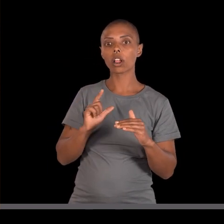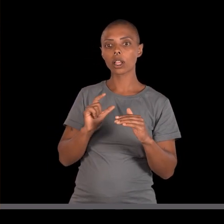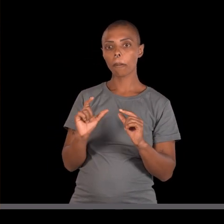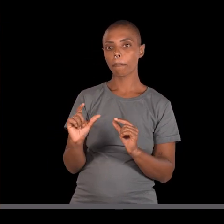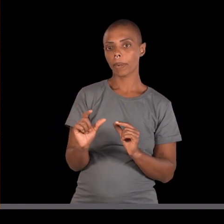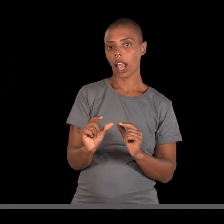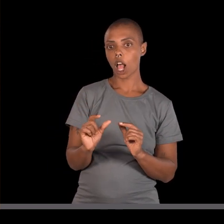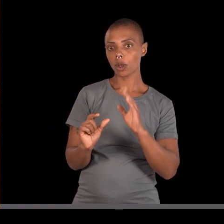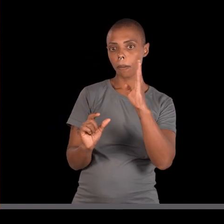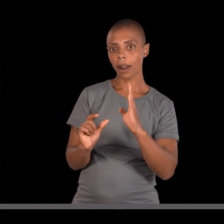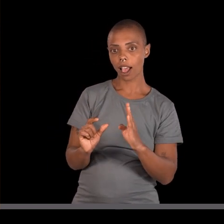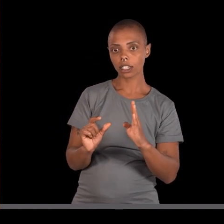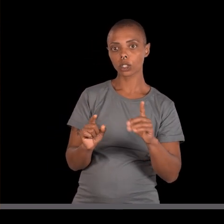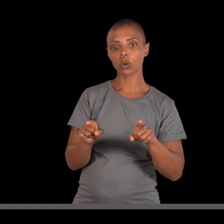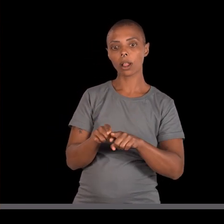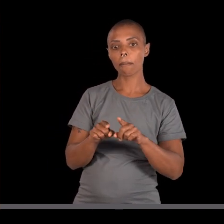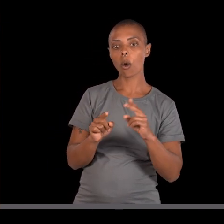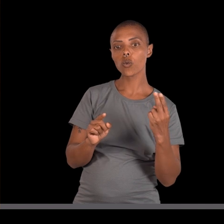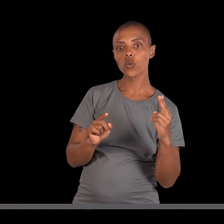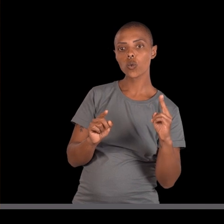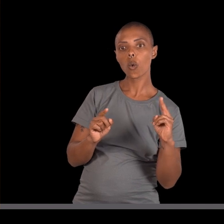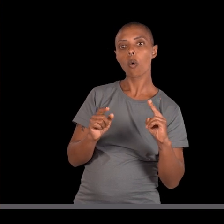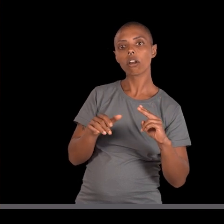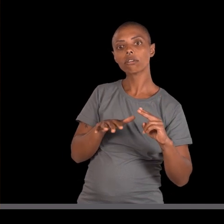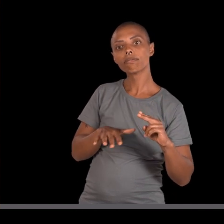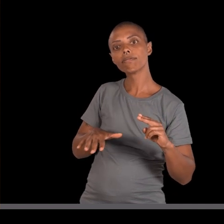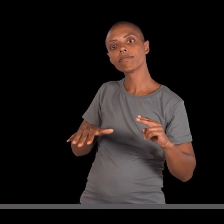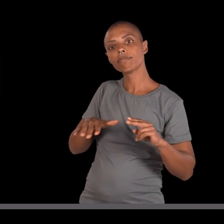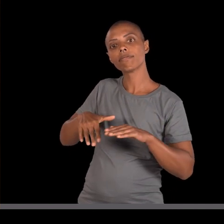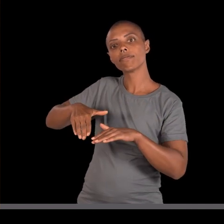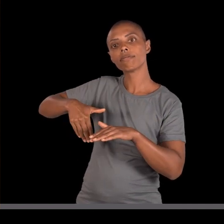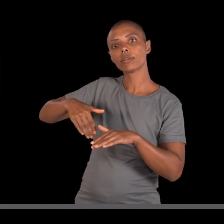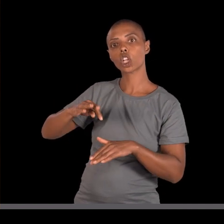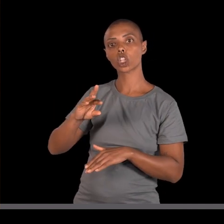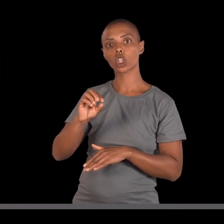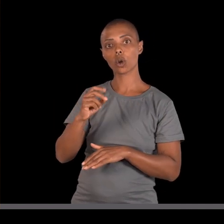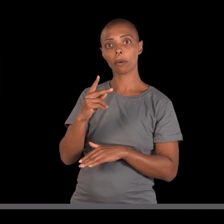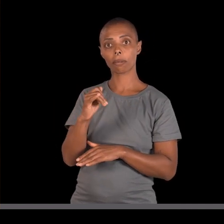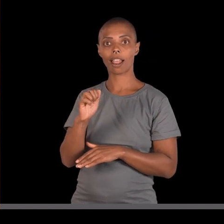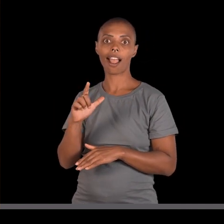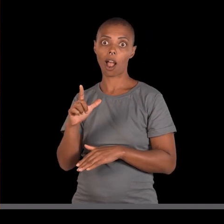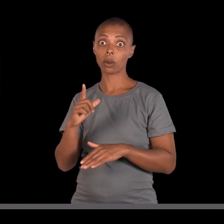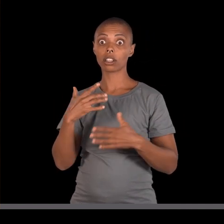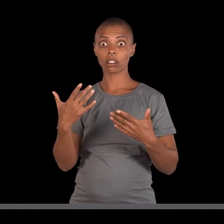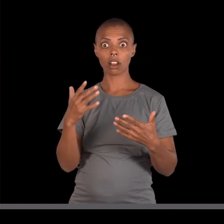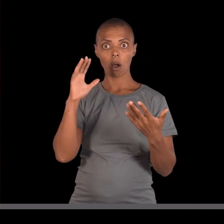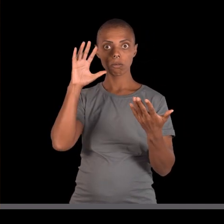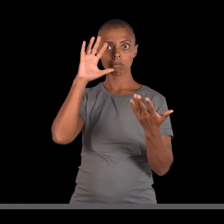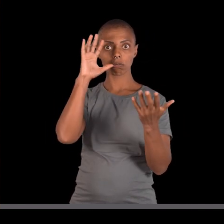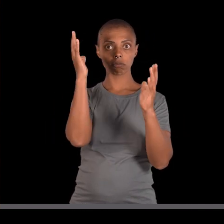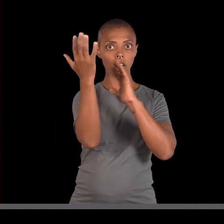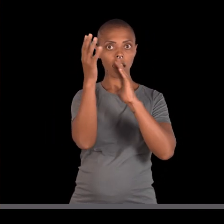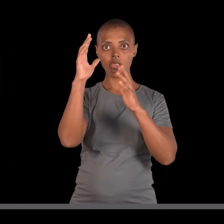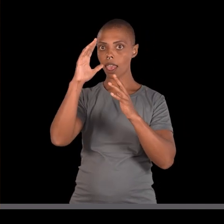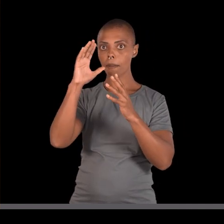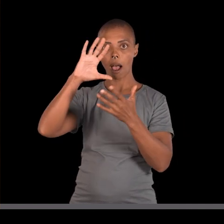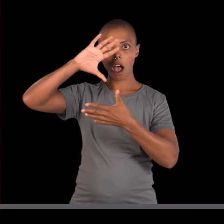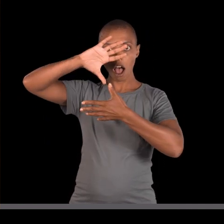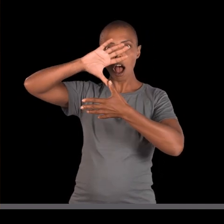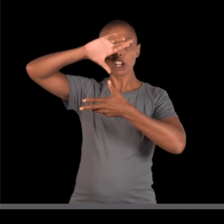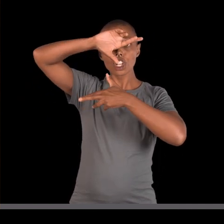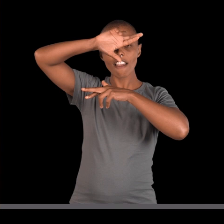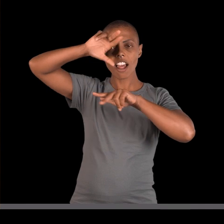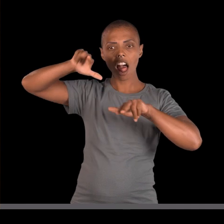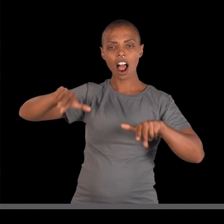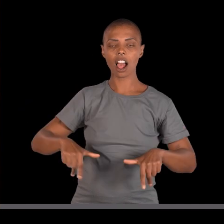parte do Brasil e também o Uruguai. Tá? Então, são uma grande variedade de climas presentes